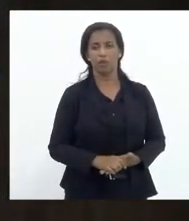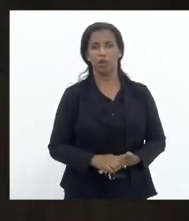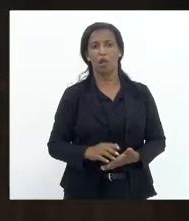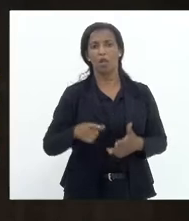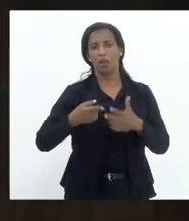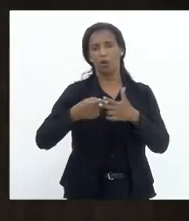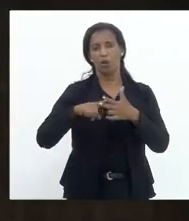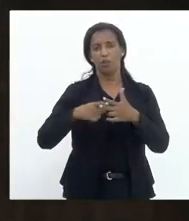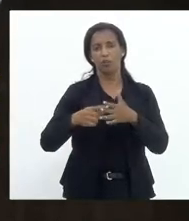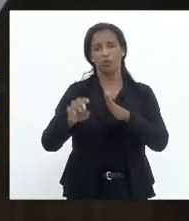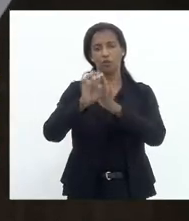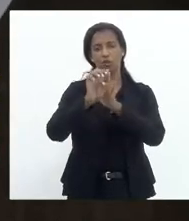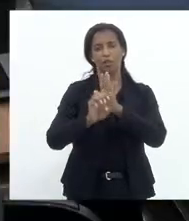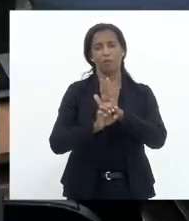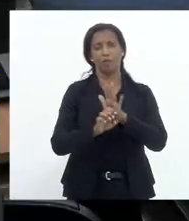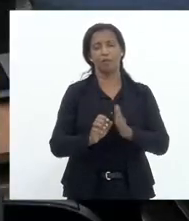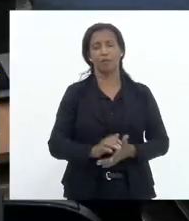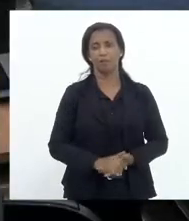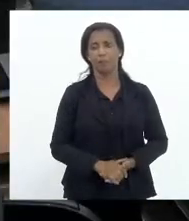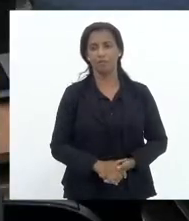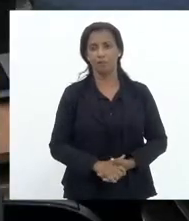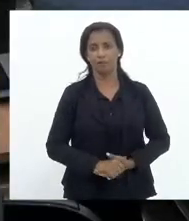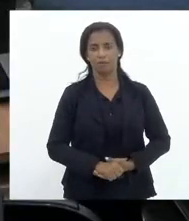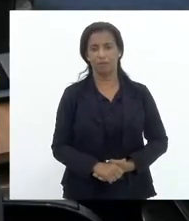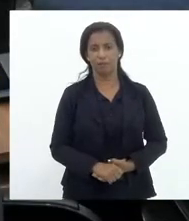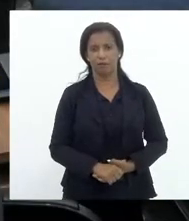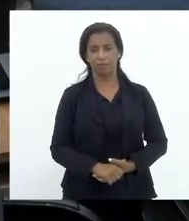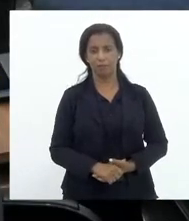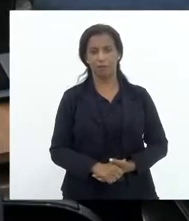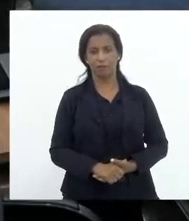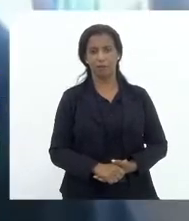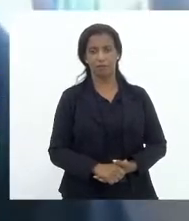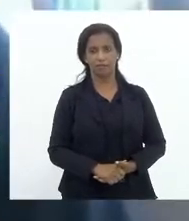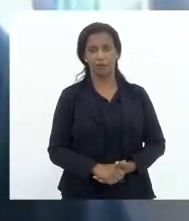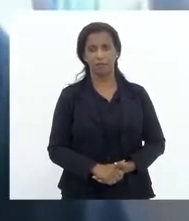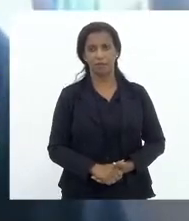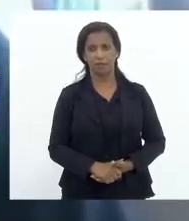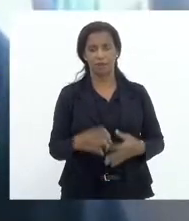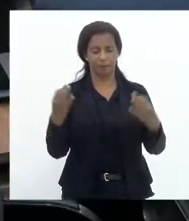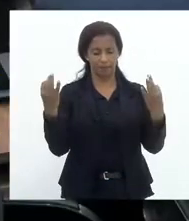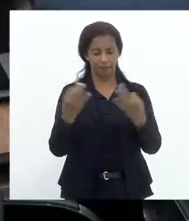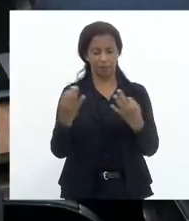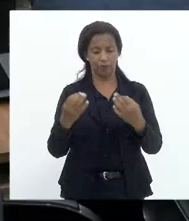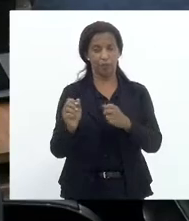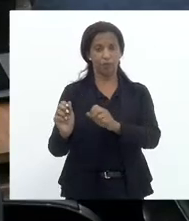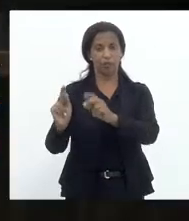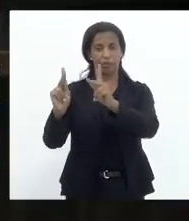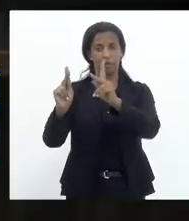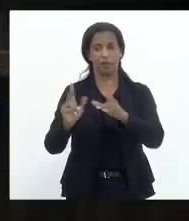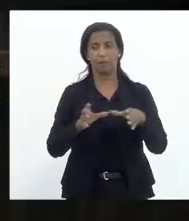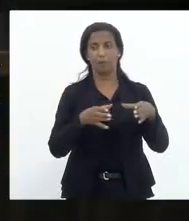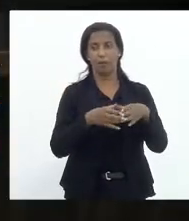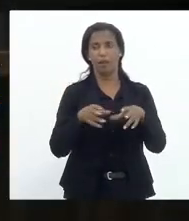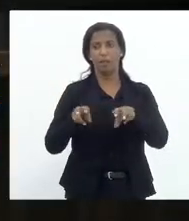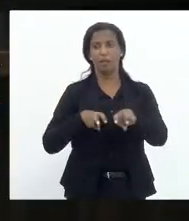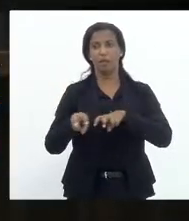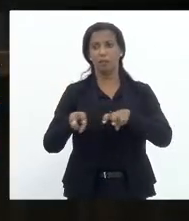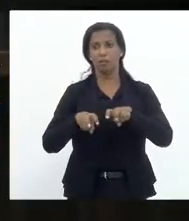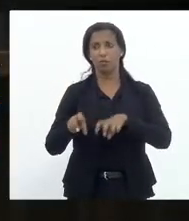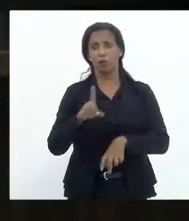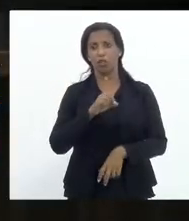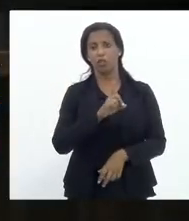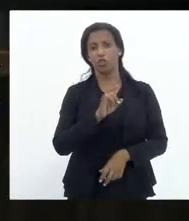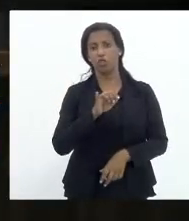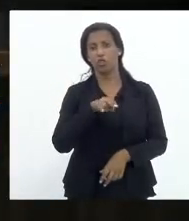ajuste a ementa E aí tá bom é perfeito que eu sei oque ela começou em transporte